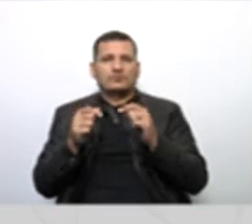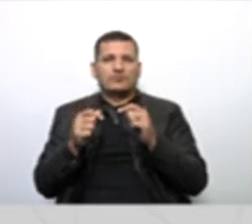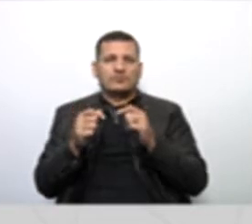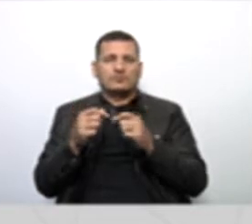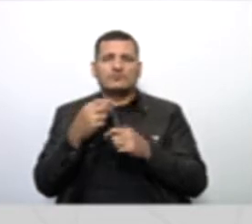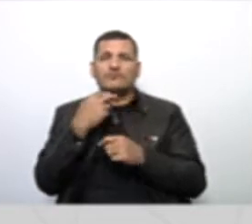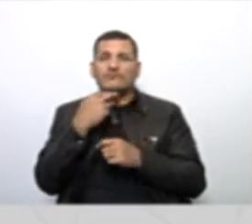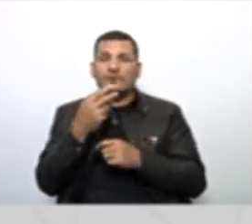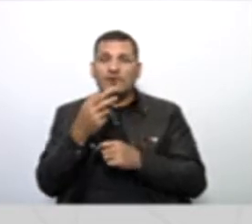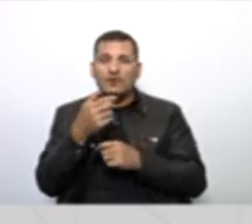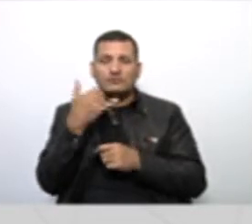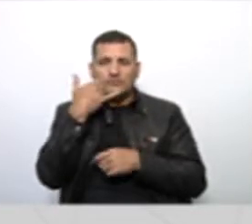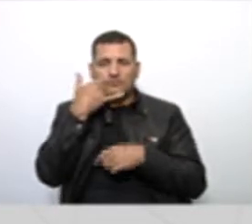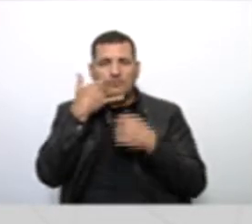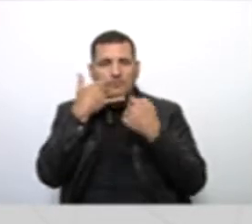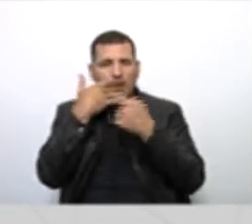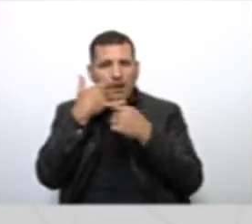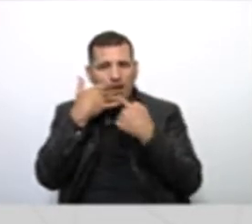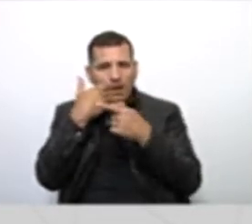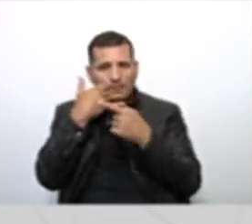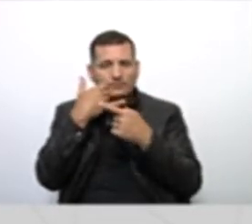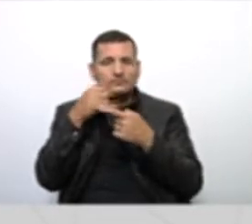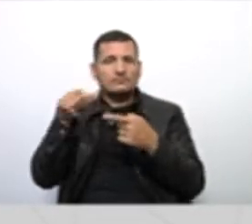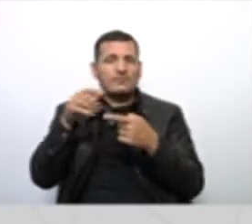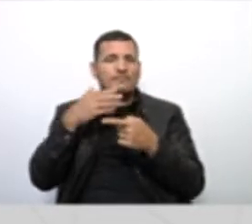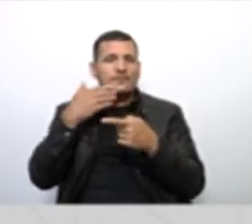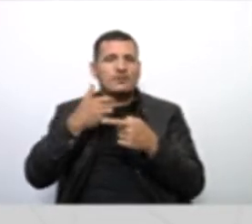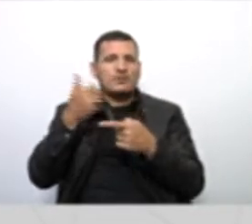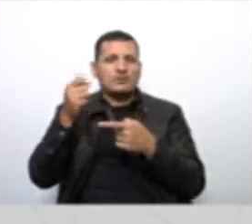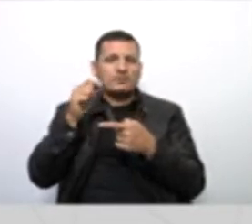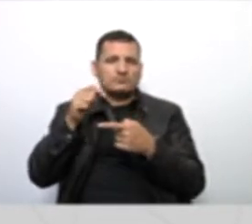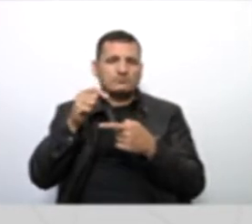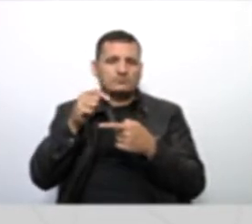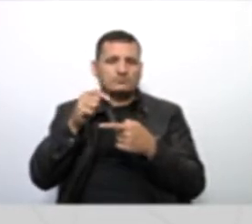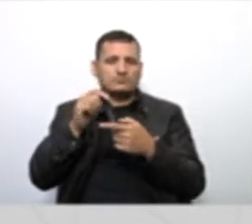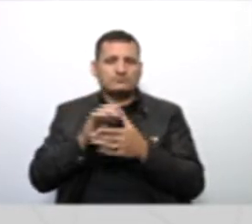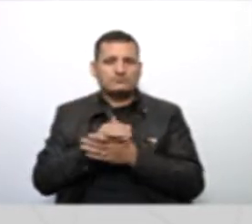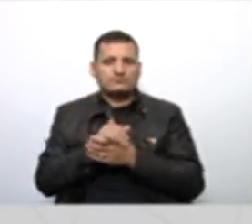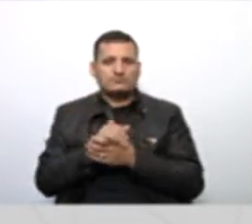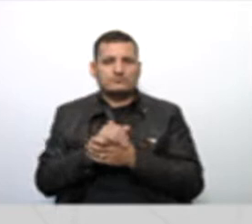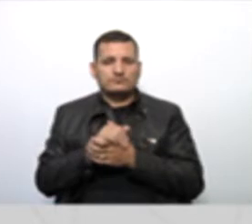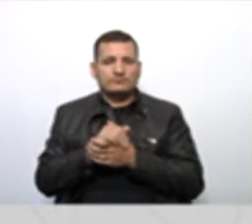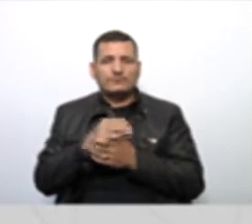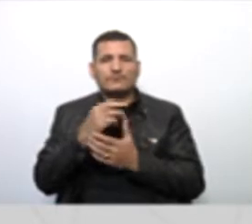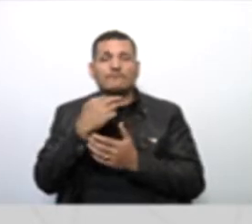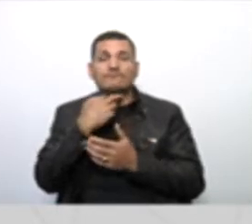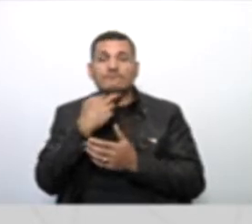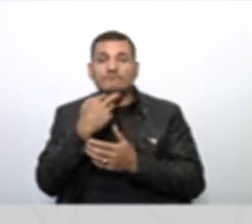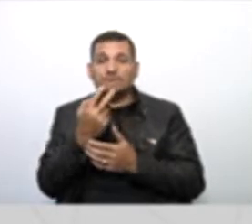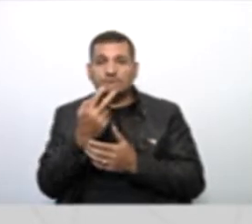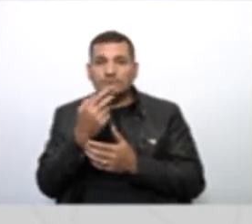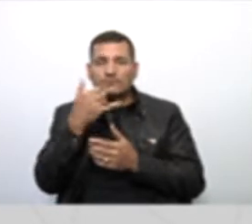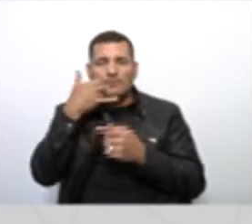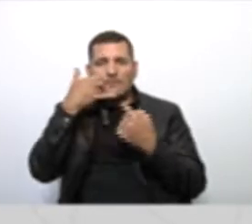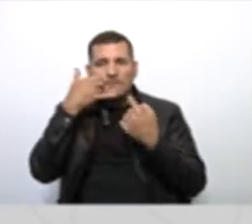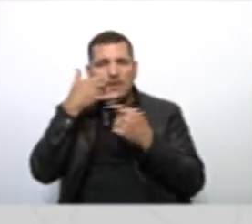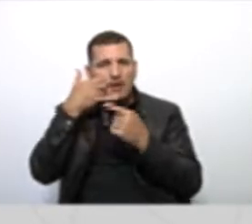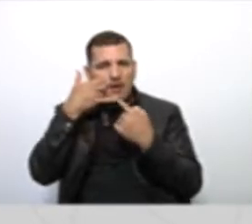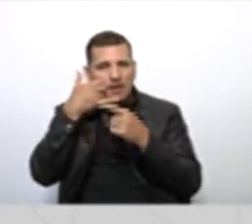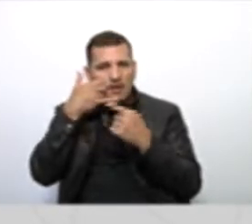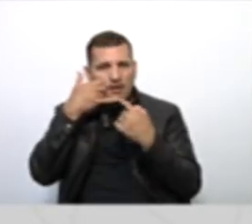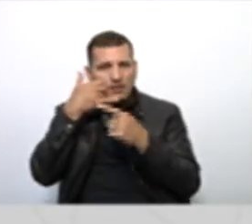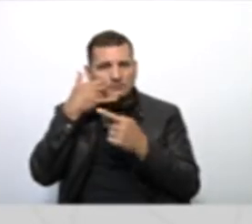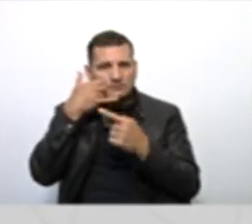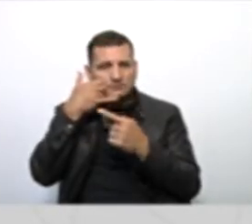de voz. Ó. Então, nesse momento que ele aprimorou a transmissão, ó, de dados de voz. Então,